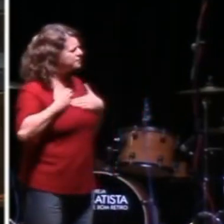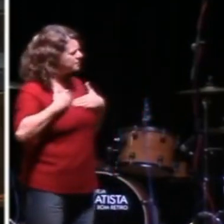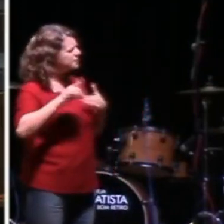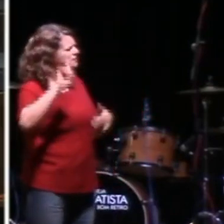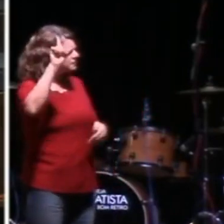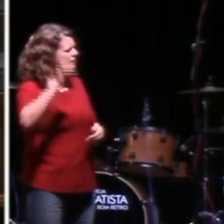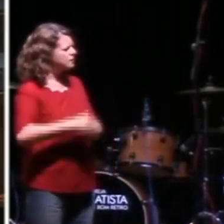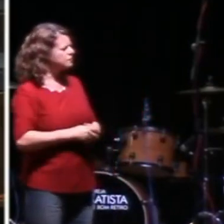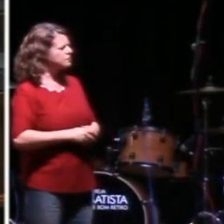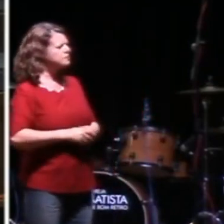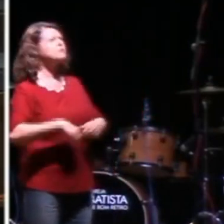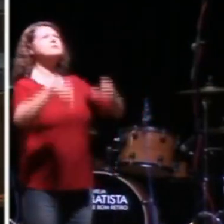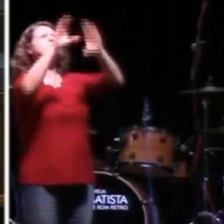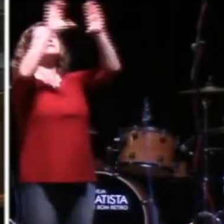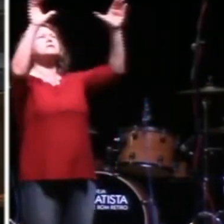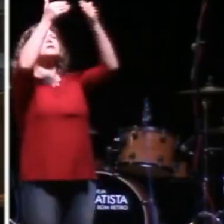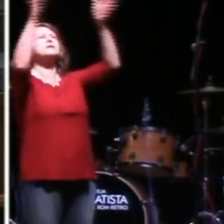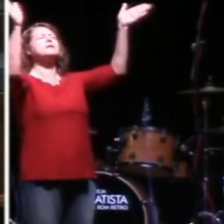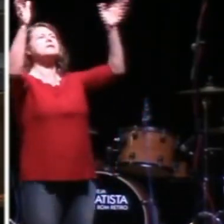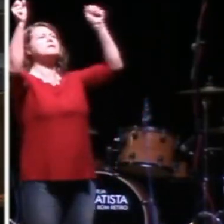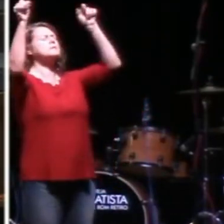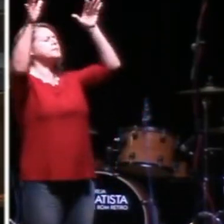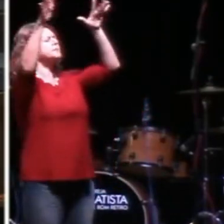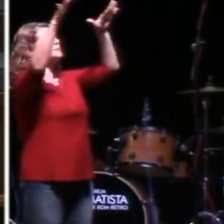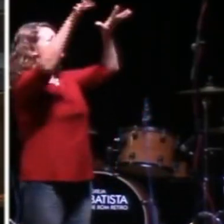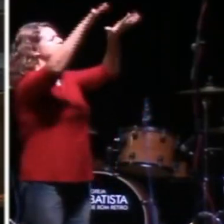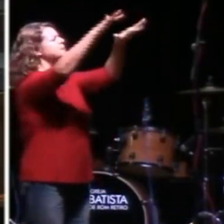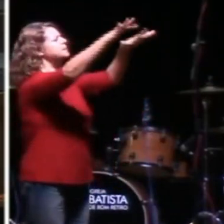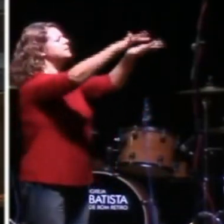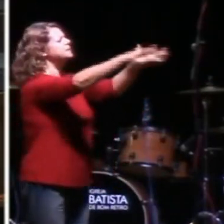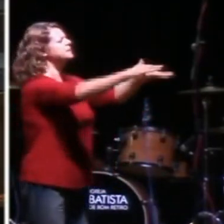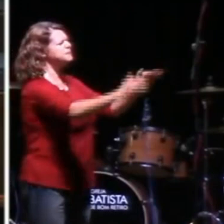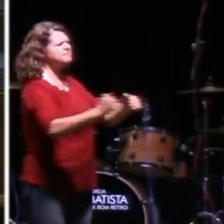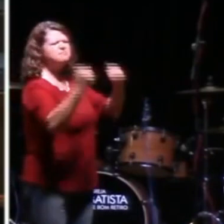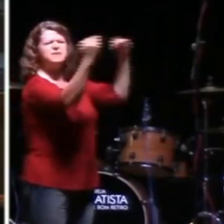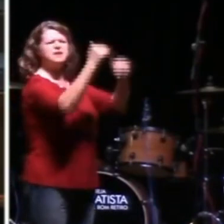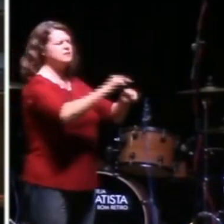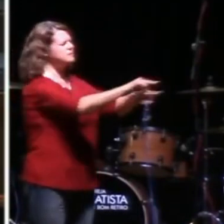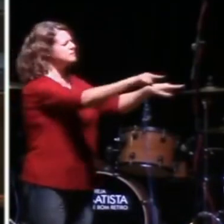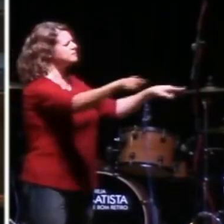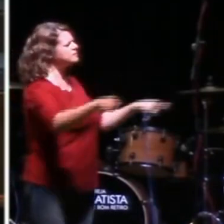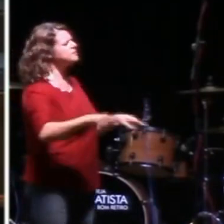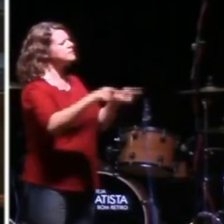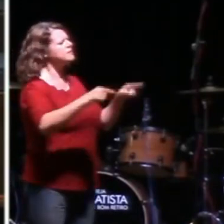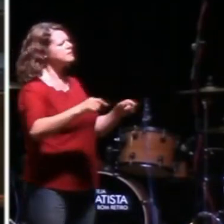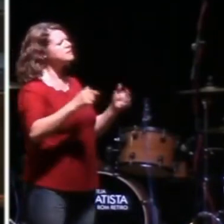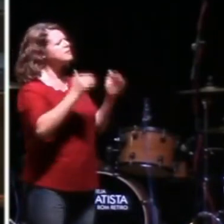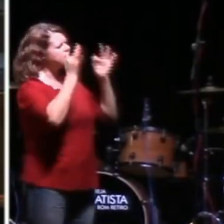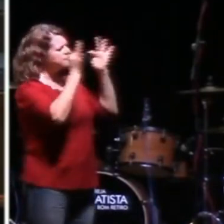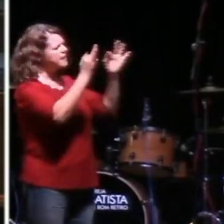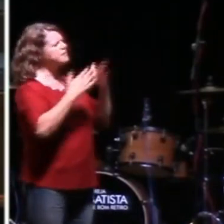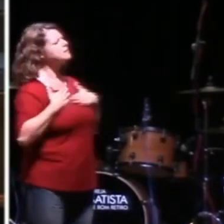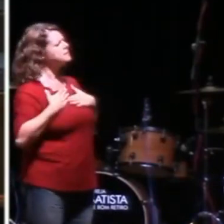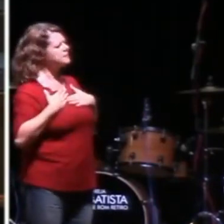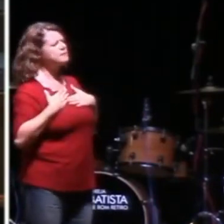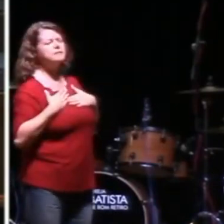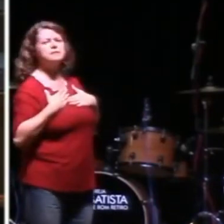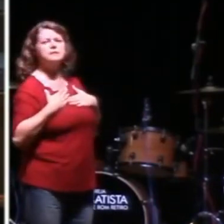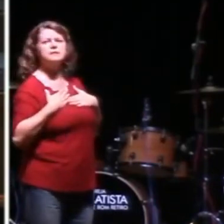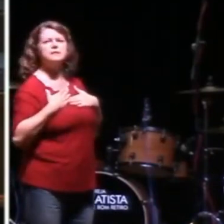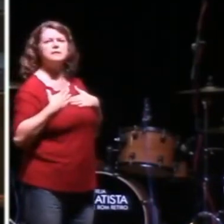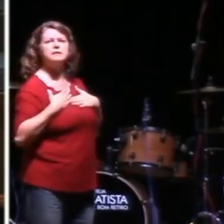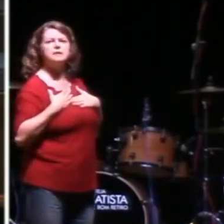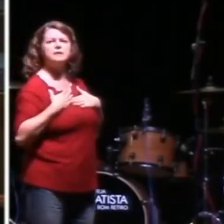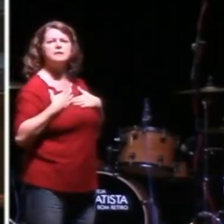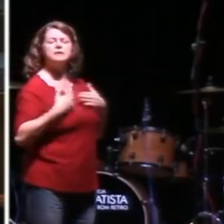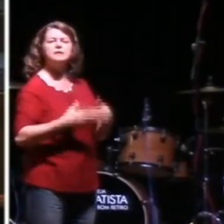se eu não vos abrir as janelas dos céus e não derramar sobre vós tal benção e por sua